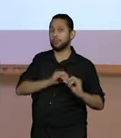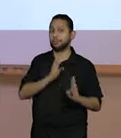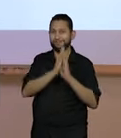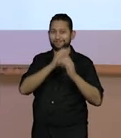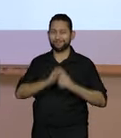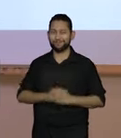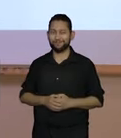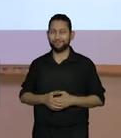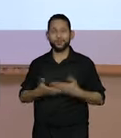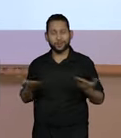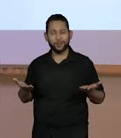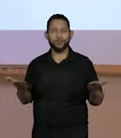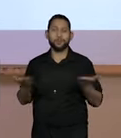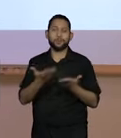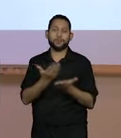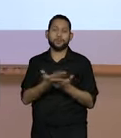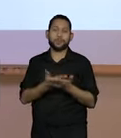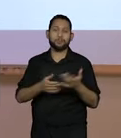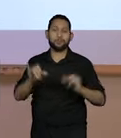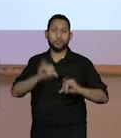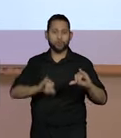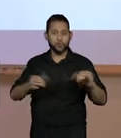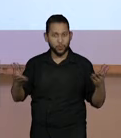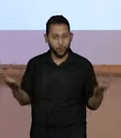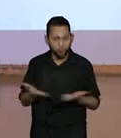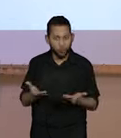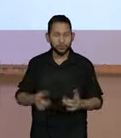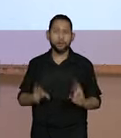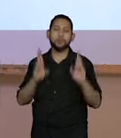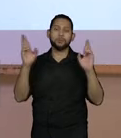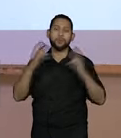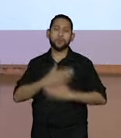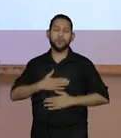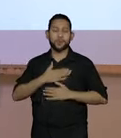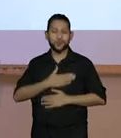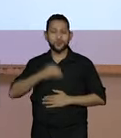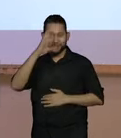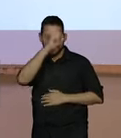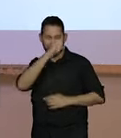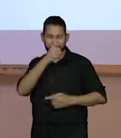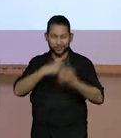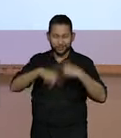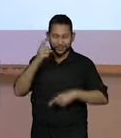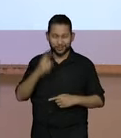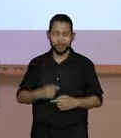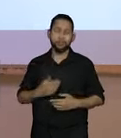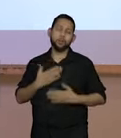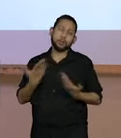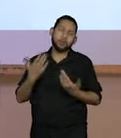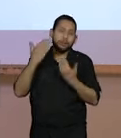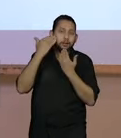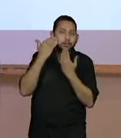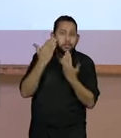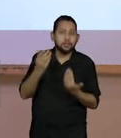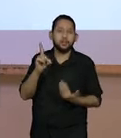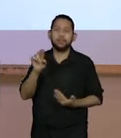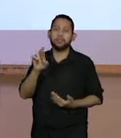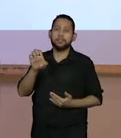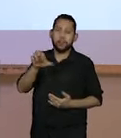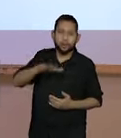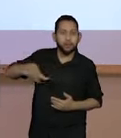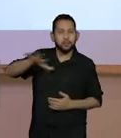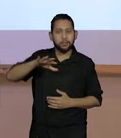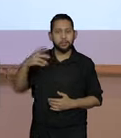gente, essa foi a nossa aula de Química de hoje. Espero que tenham gostado Eu gostaria de agradecer à Diretoria de Ensino de